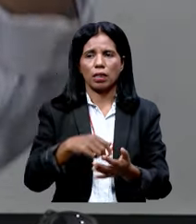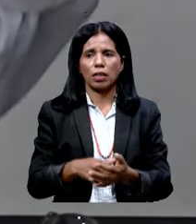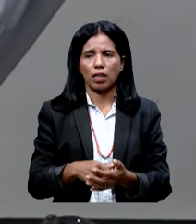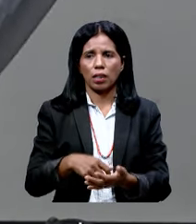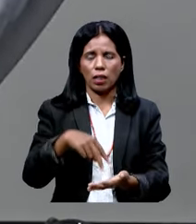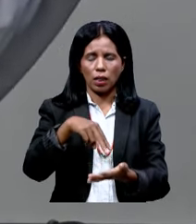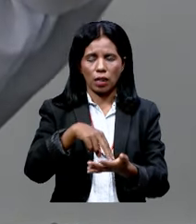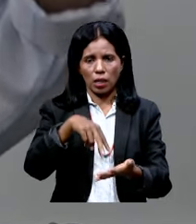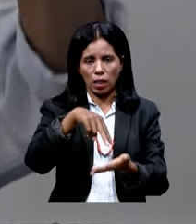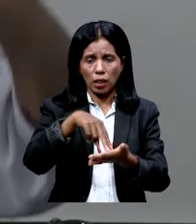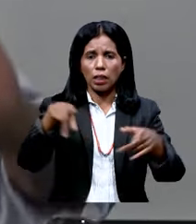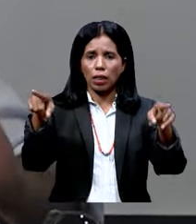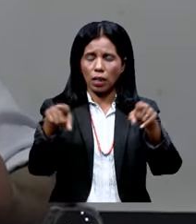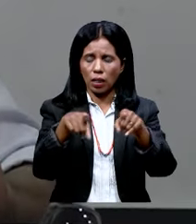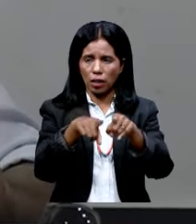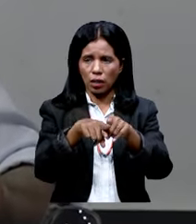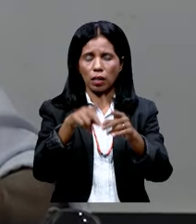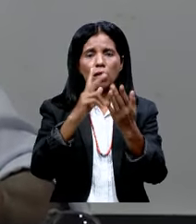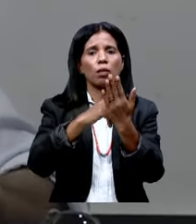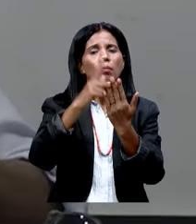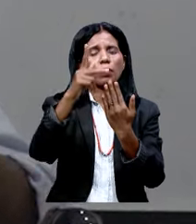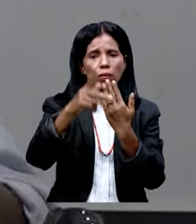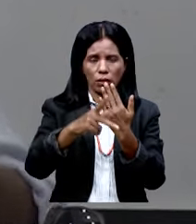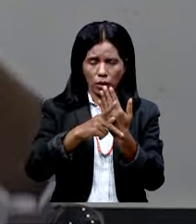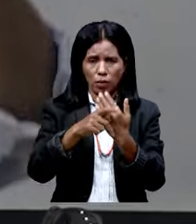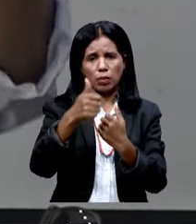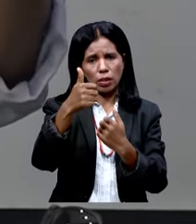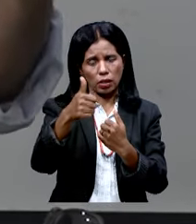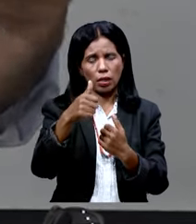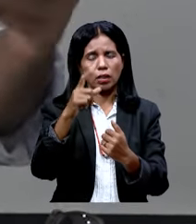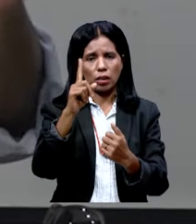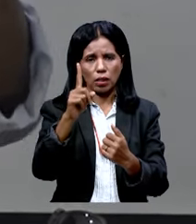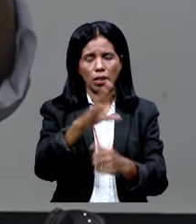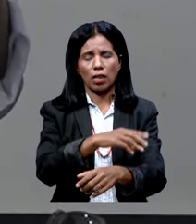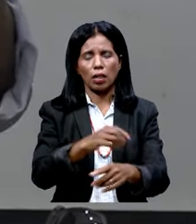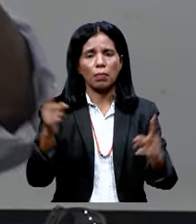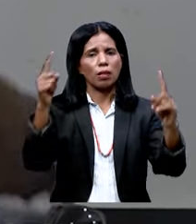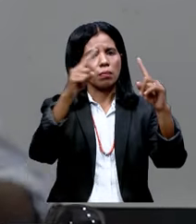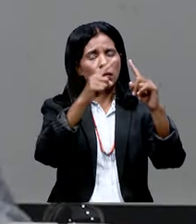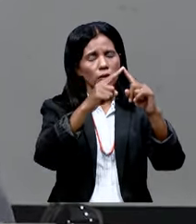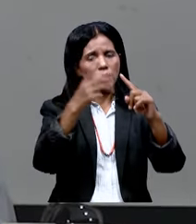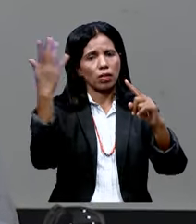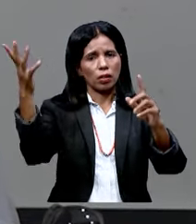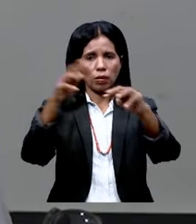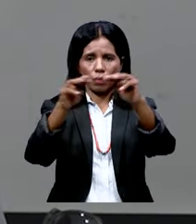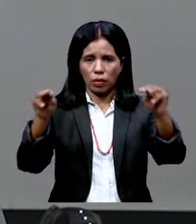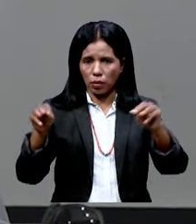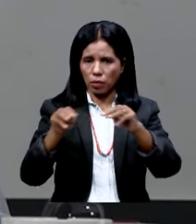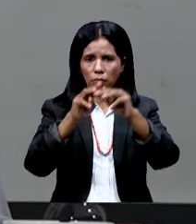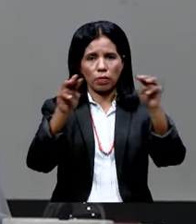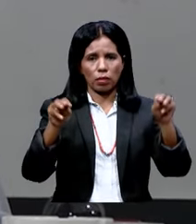haria desse programa de Aguida para Belebato e a cada município.